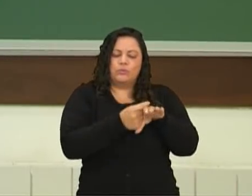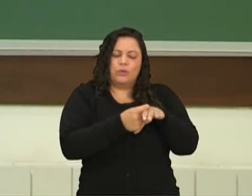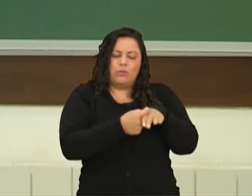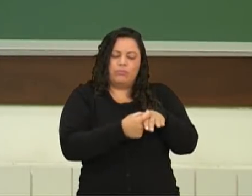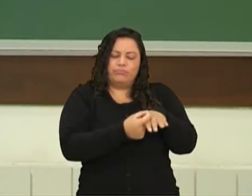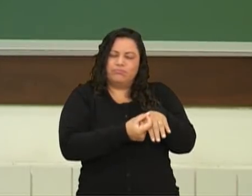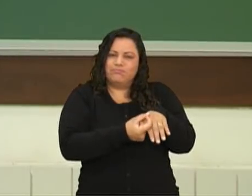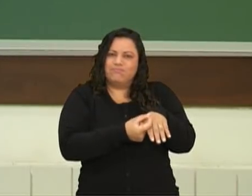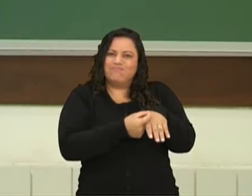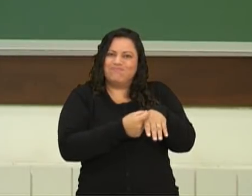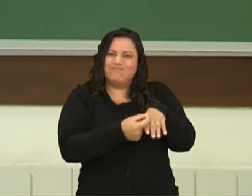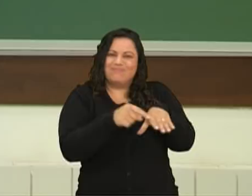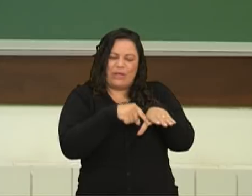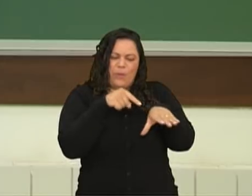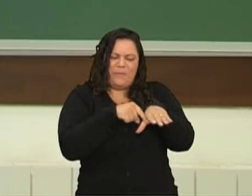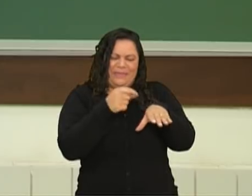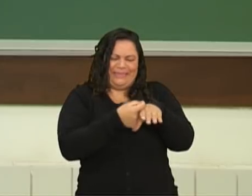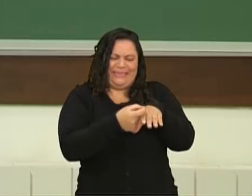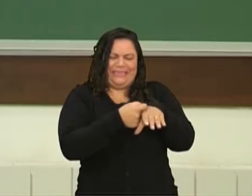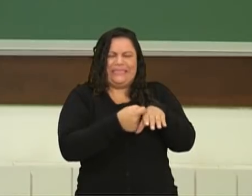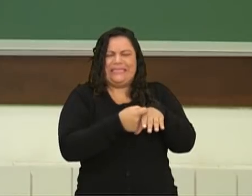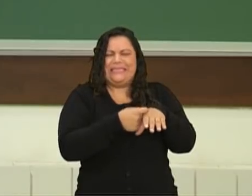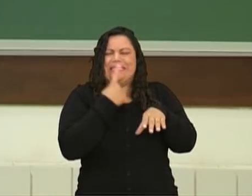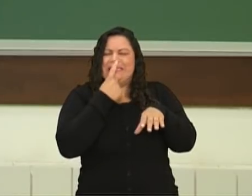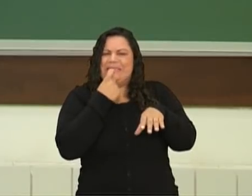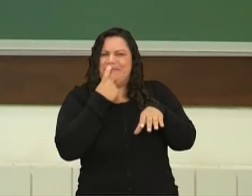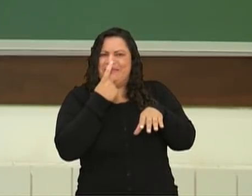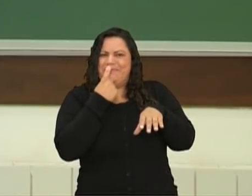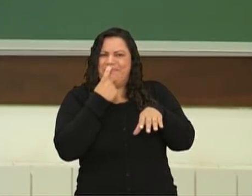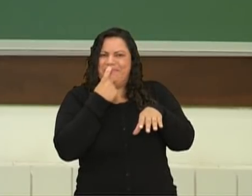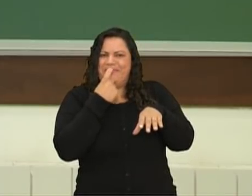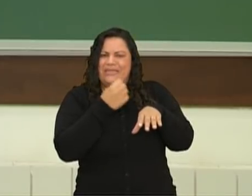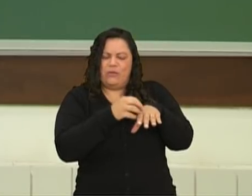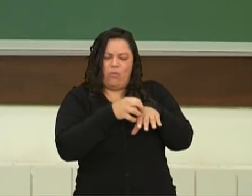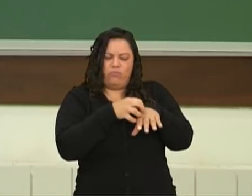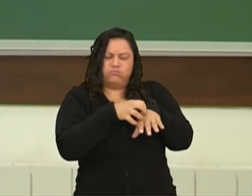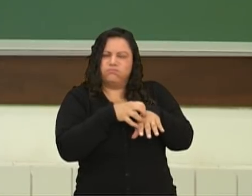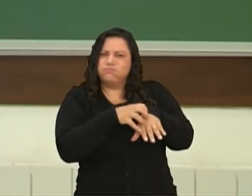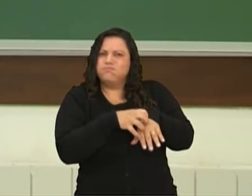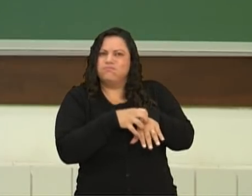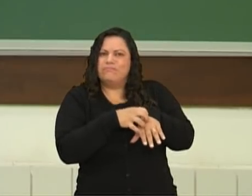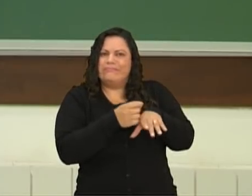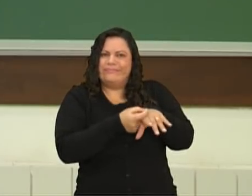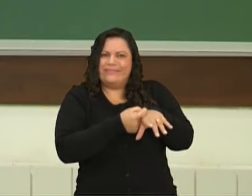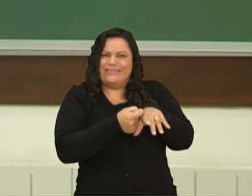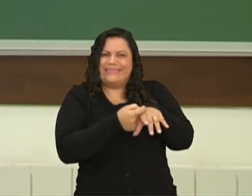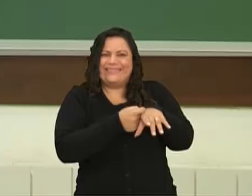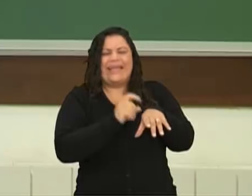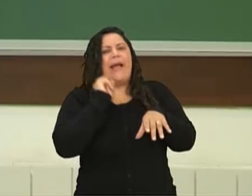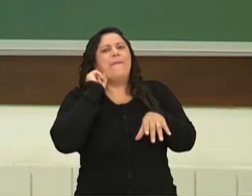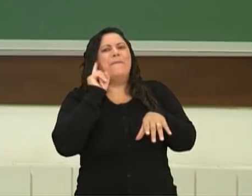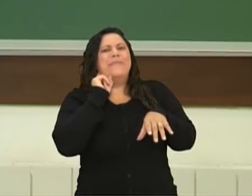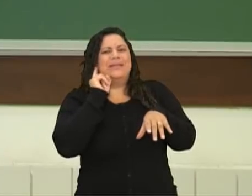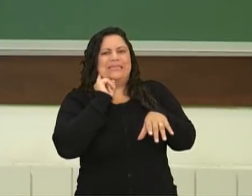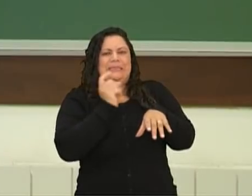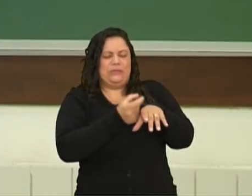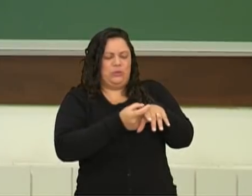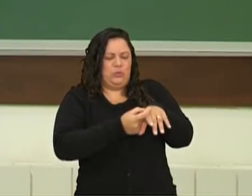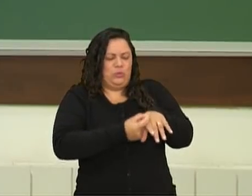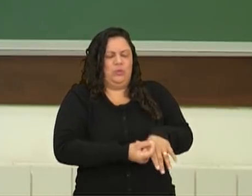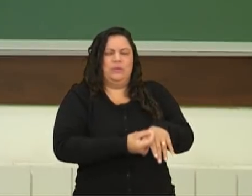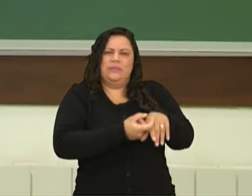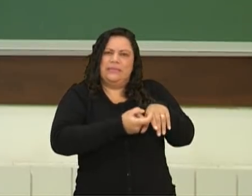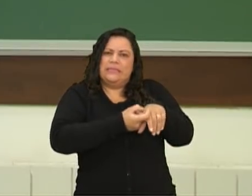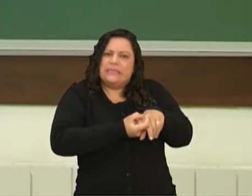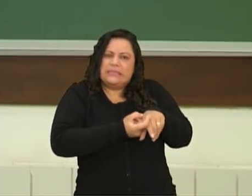ferimento começa a ficar feio, avermelhado, inchado e aparece ali pus. Já ouviu falar? Já viu? Não é? O